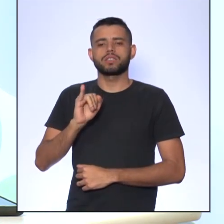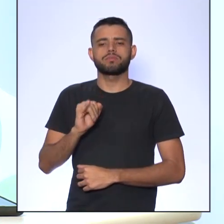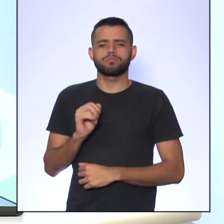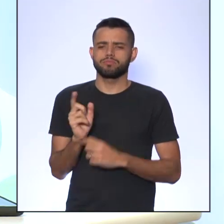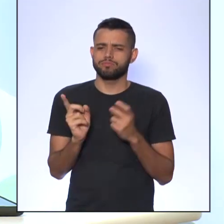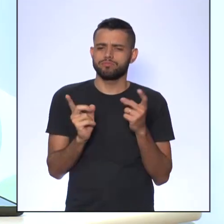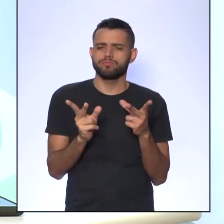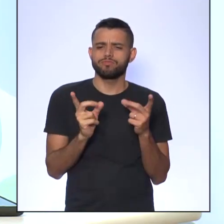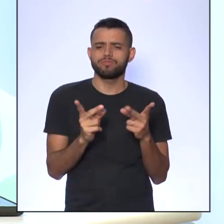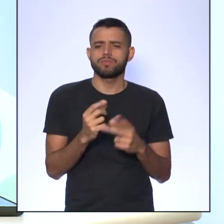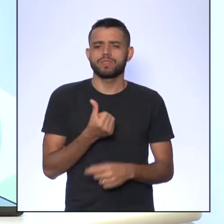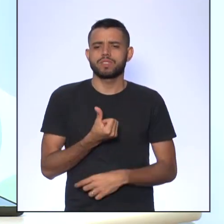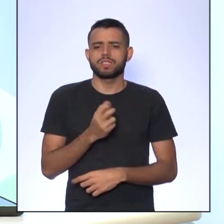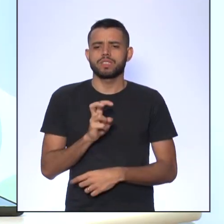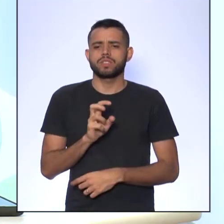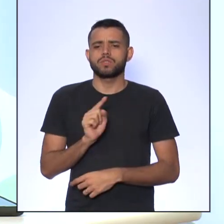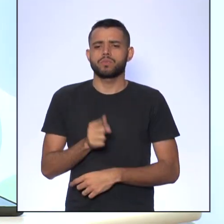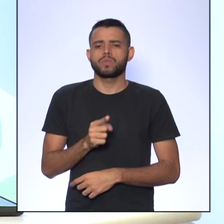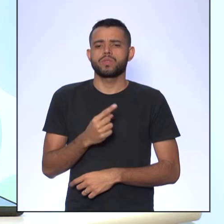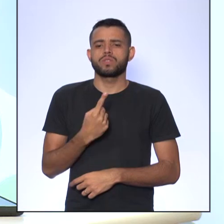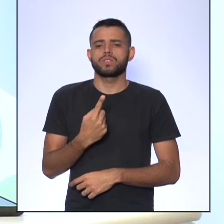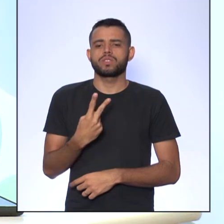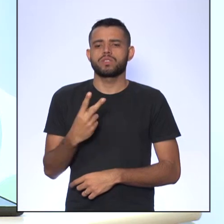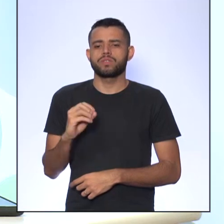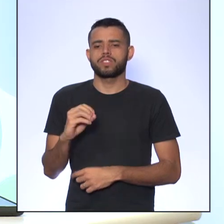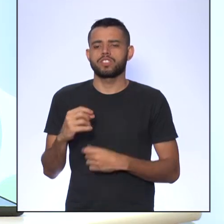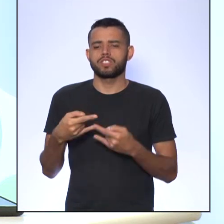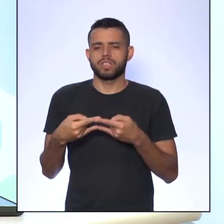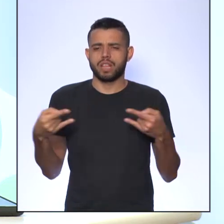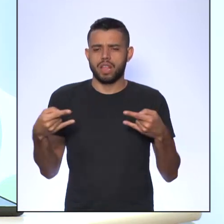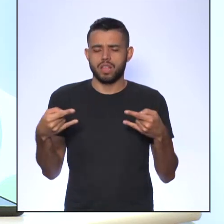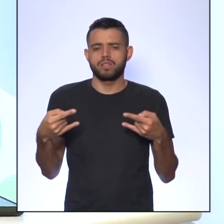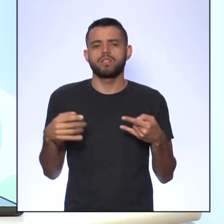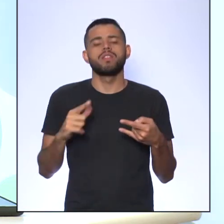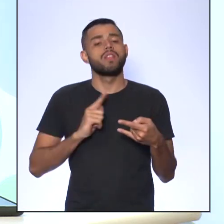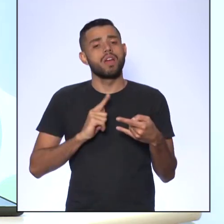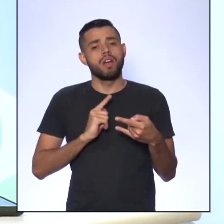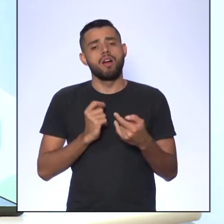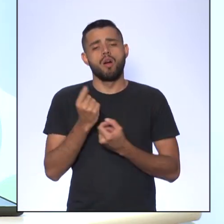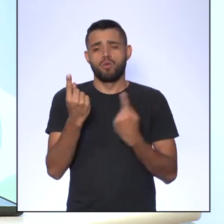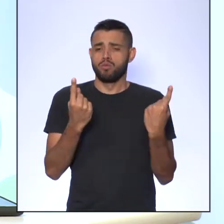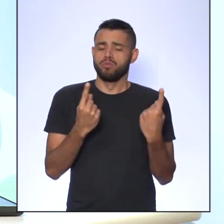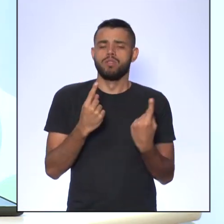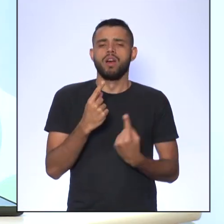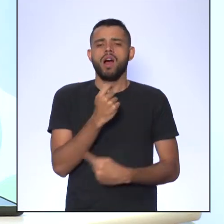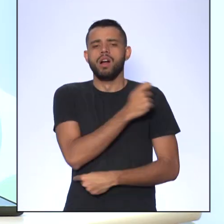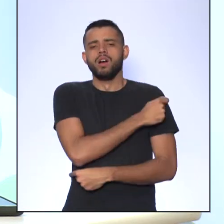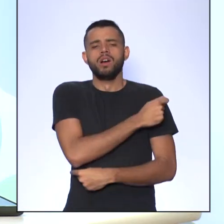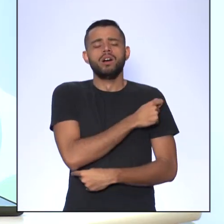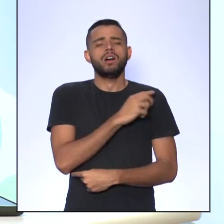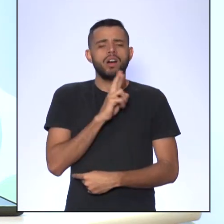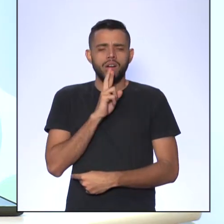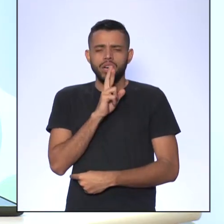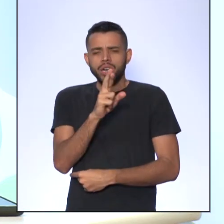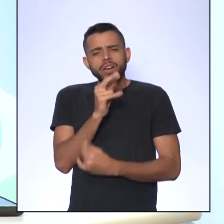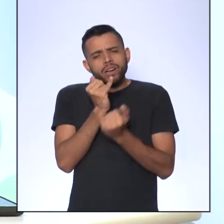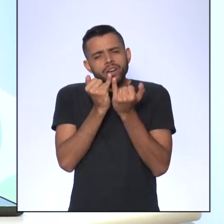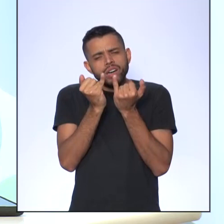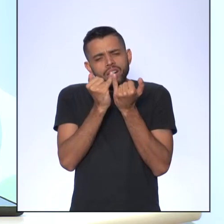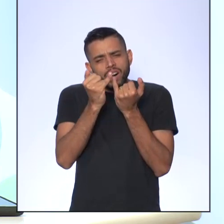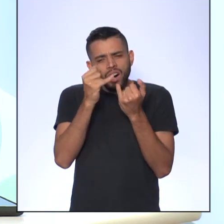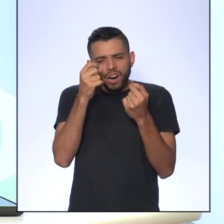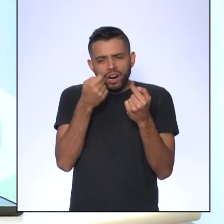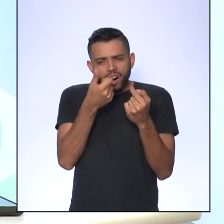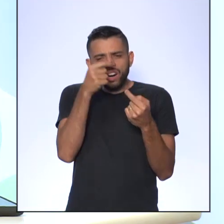venderia 65.120 ingressos. Então, tem uns alunos aqui que eles estão chegando num resultado próximo, ou então até